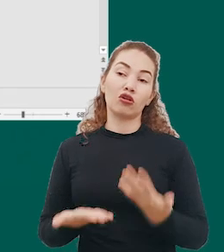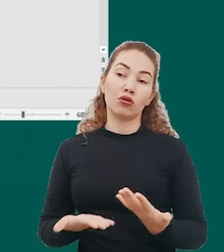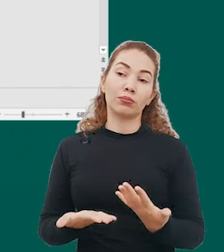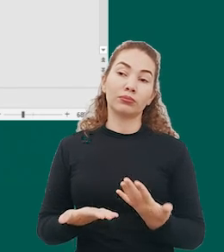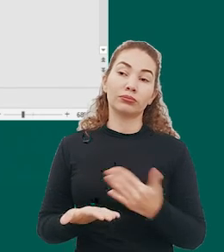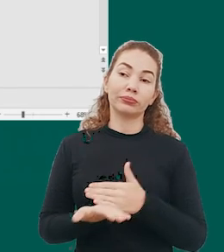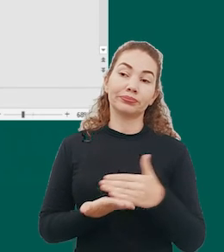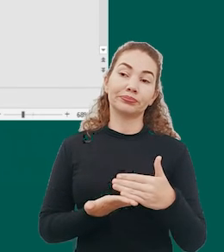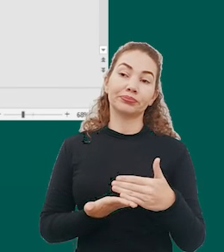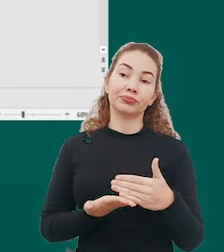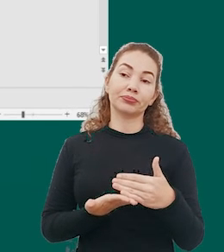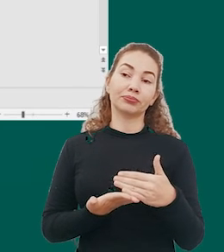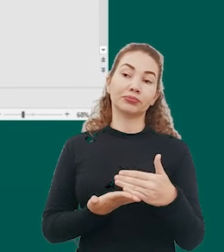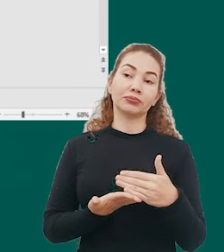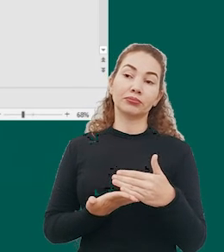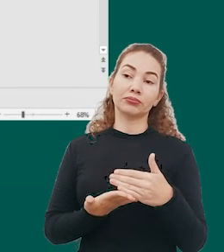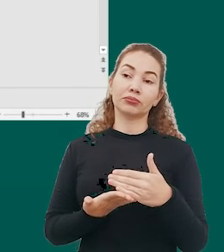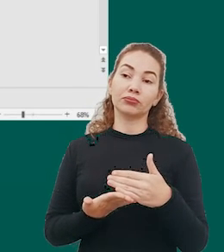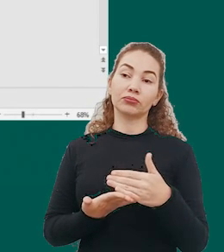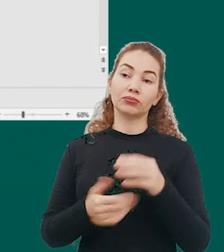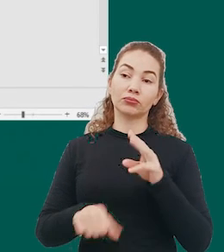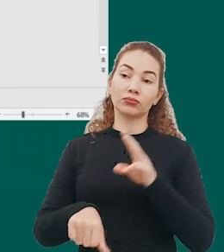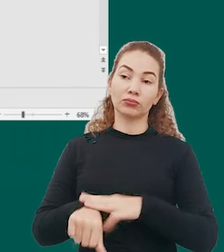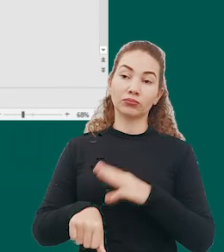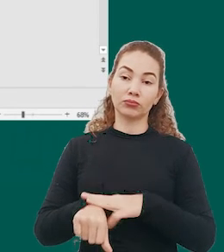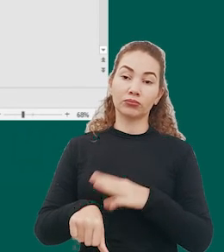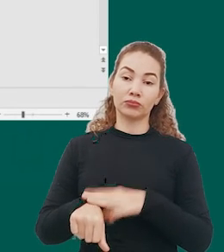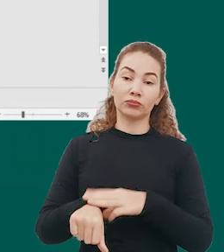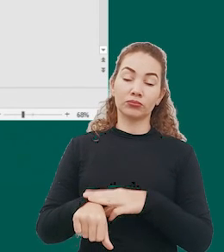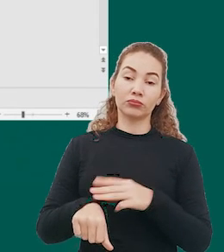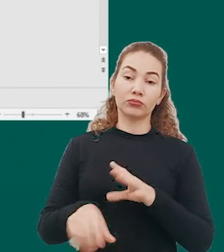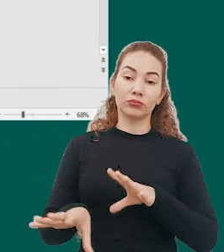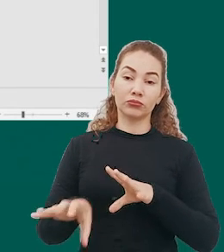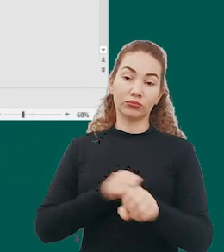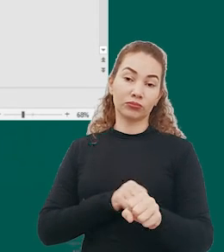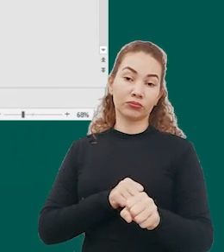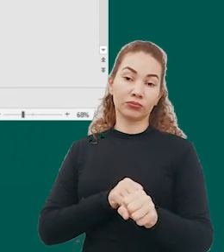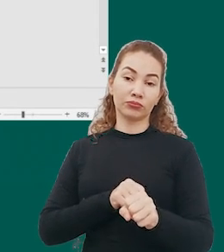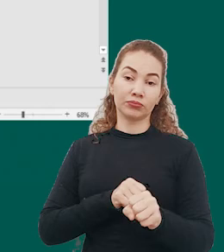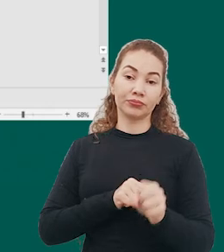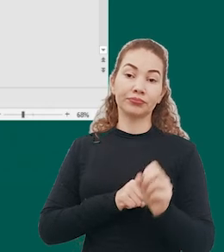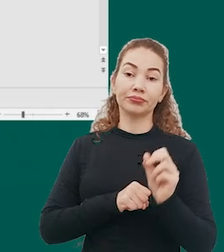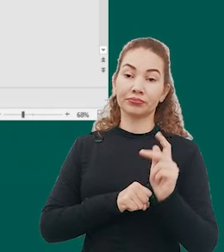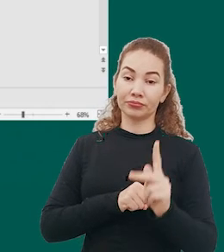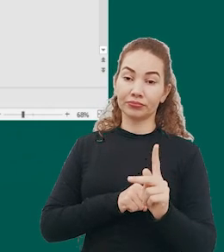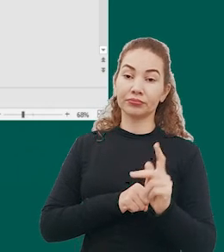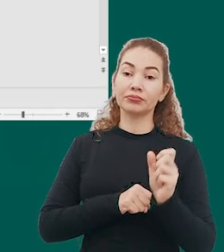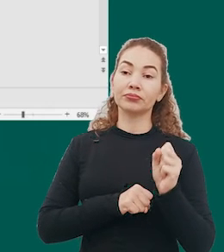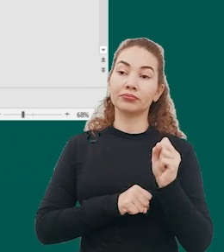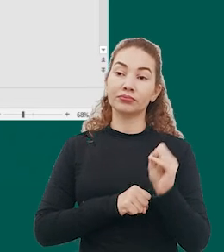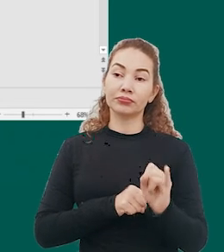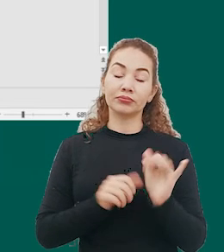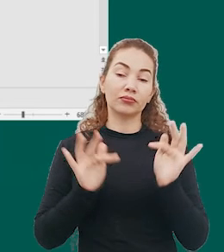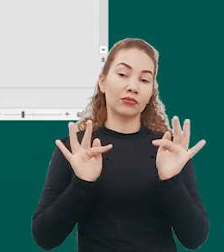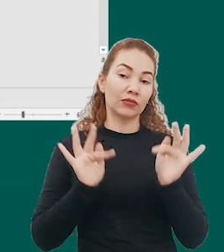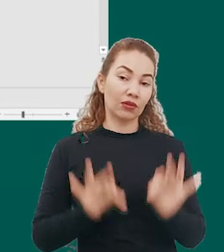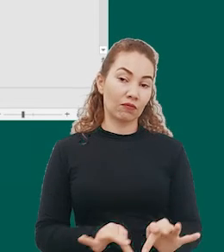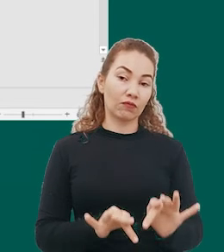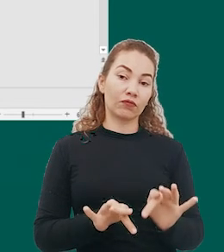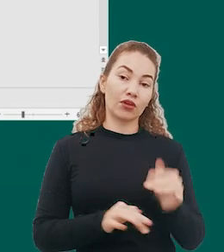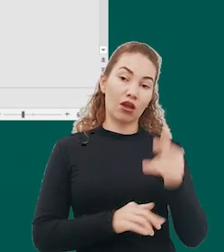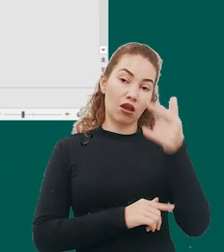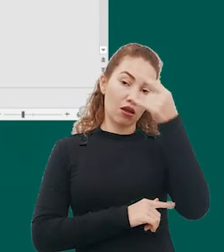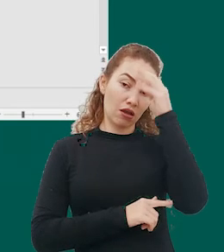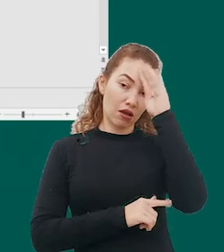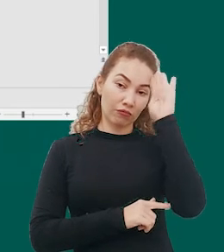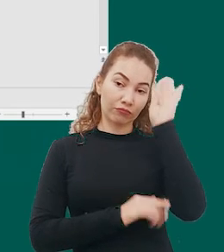a partir do momento em que nós nos formamos. Ok, encerrei a minha